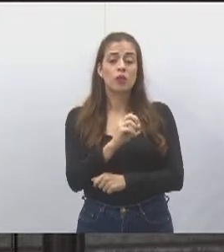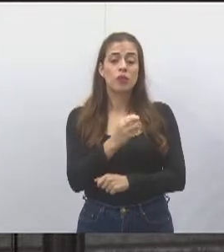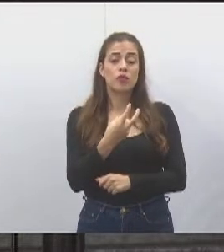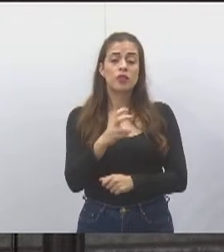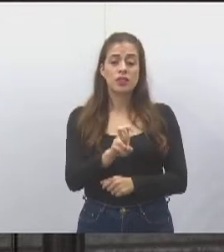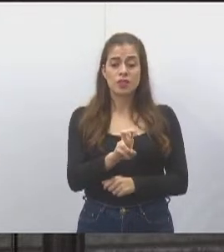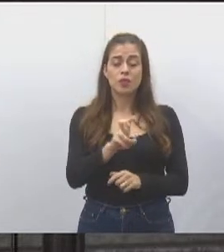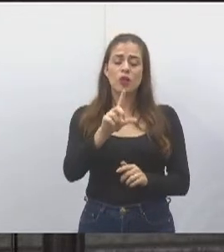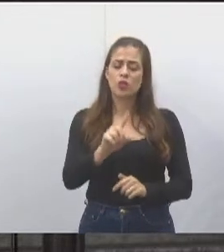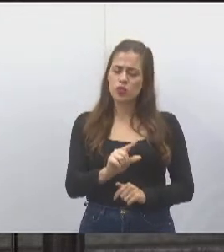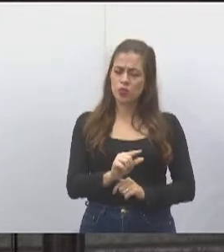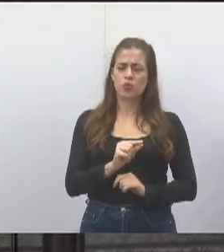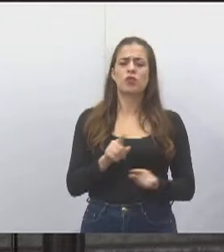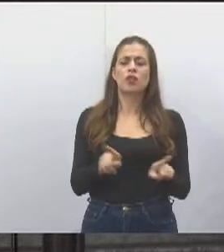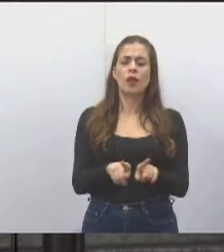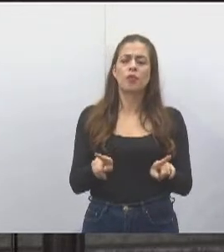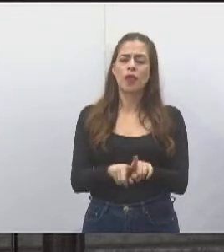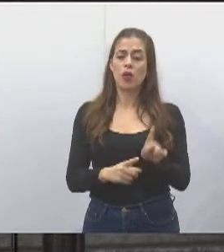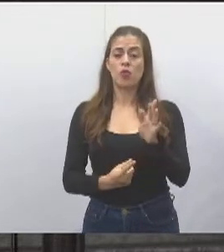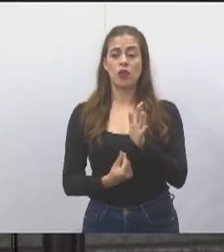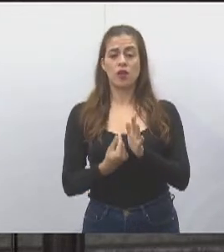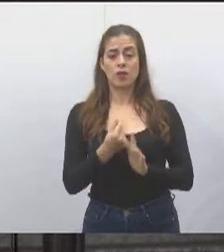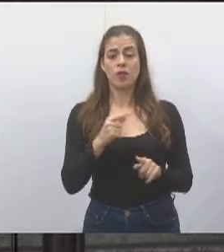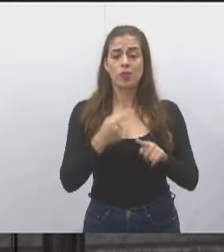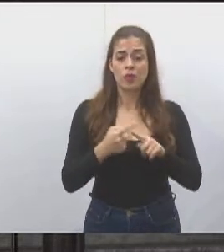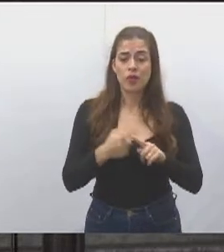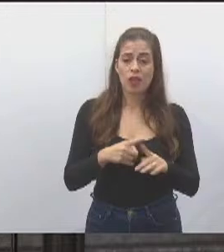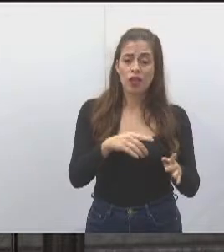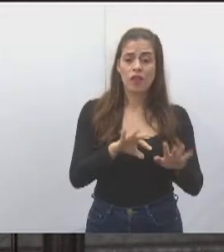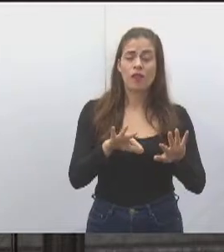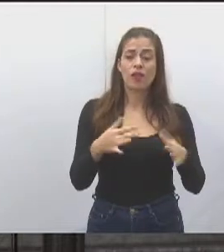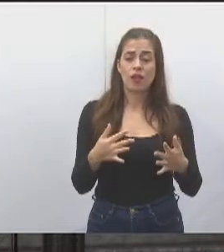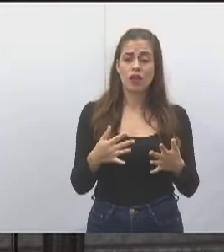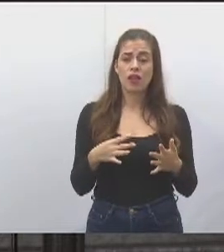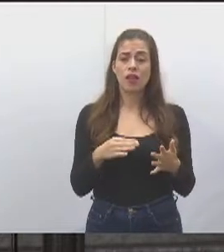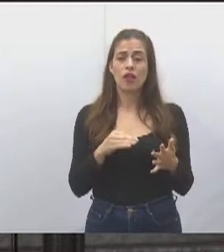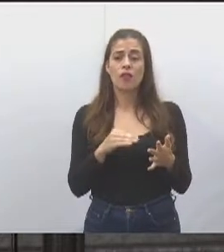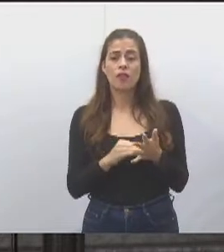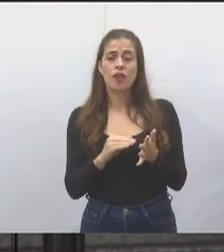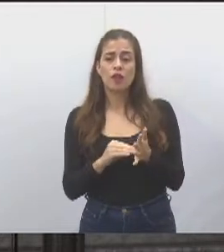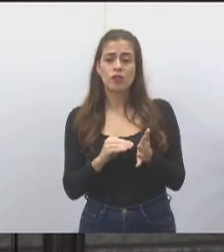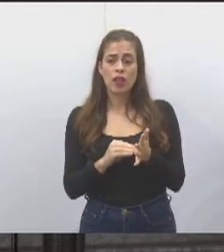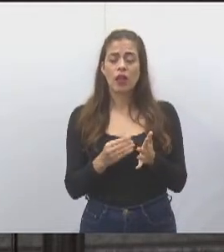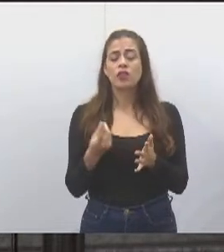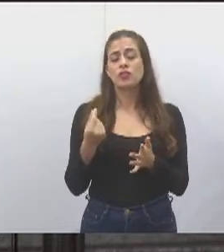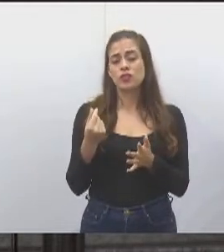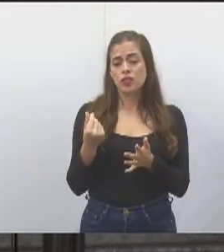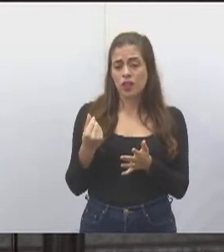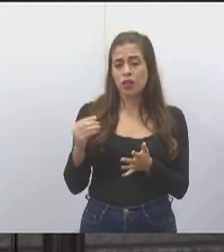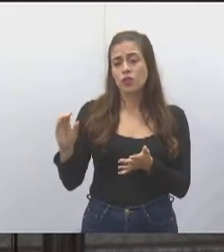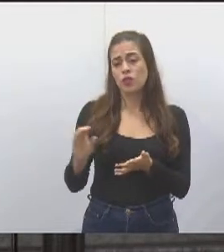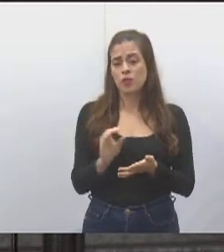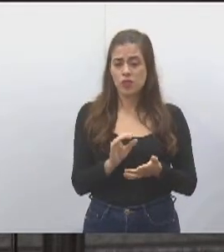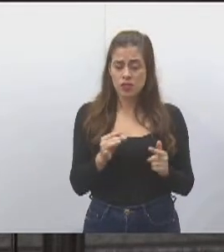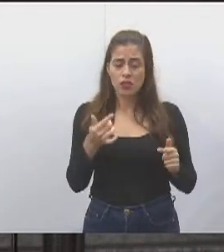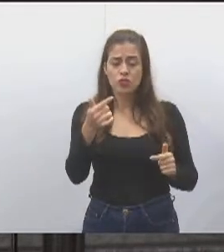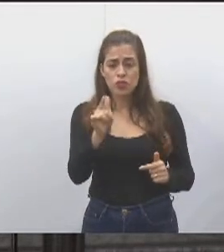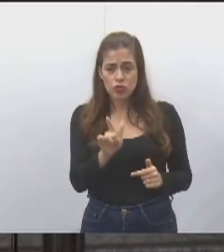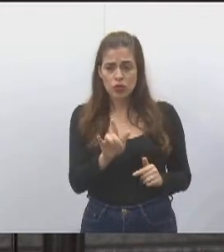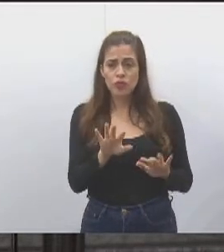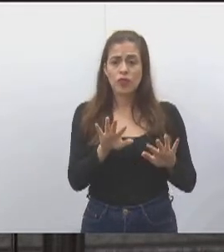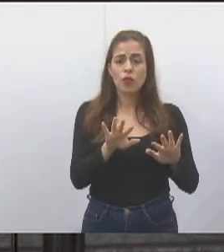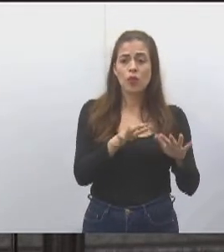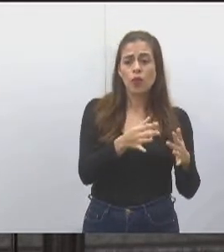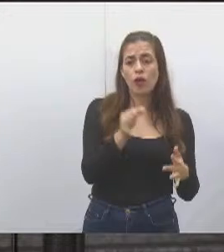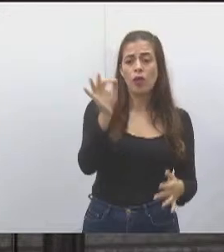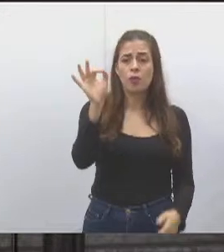precisar reduzir em 2026 também o orçamento, porque aí vai por conta de falta de repasse de novo, né? Em relação ao executado. Então, qual que foi a